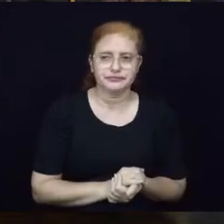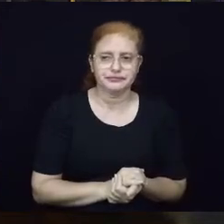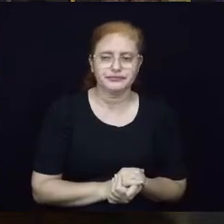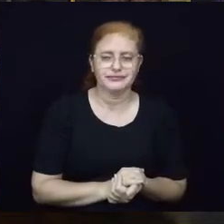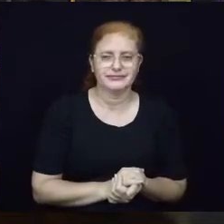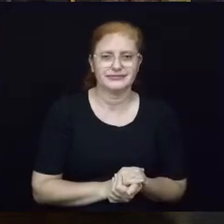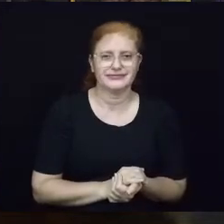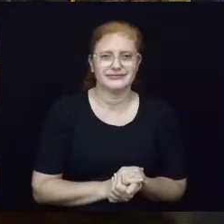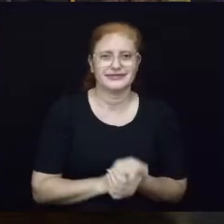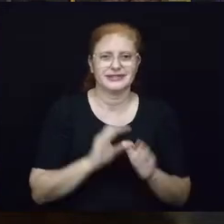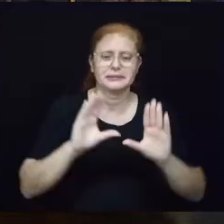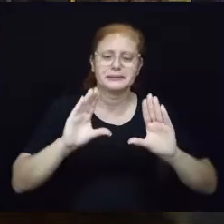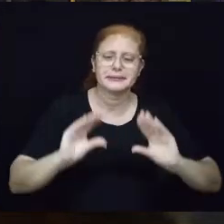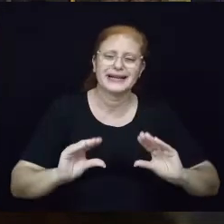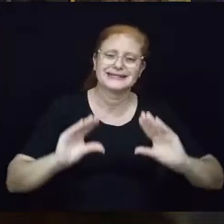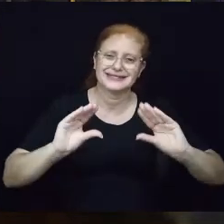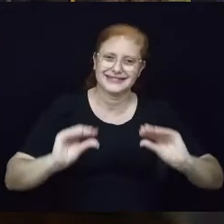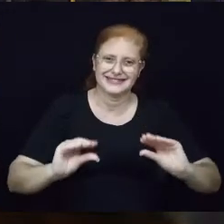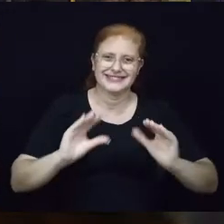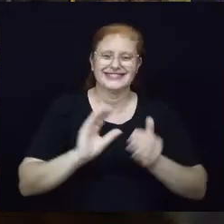É macio, assim.